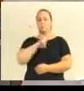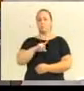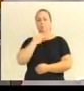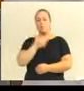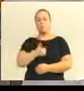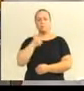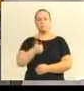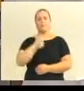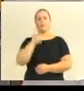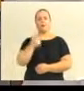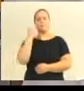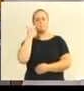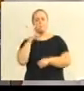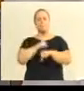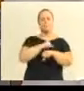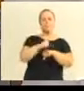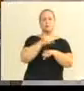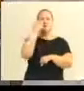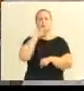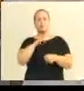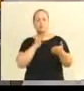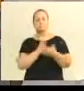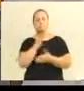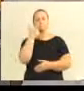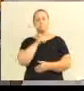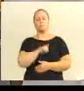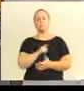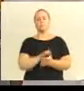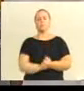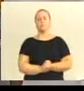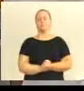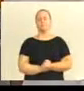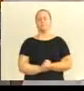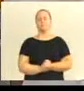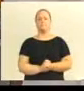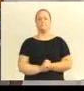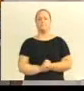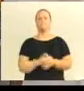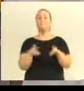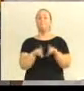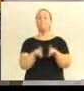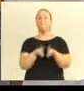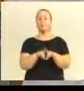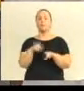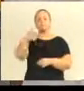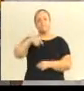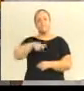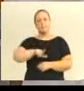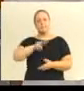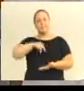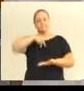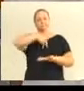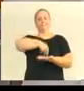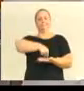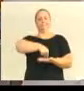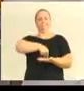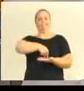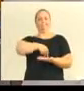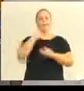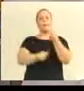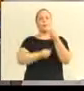para problemas que afetam a população em seu dia-a-dia vereadores assim mas tem que voltar aqui também falar nessa tribuna da situação de abandono que se encontra